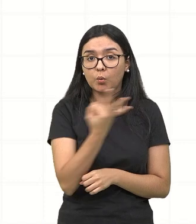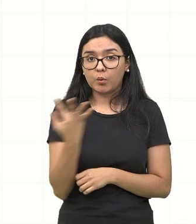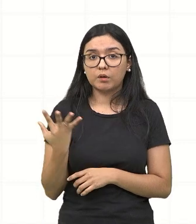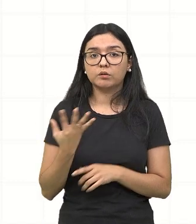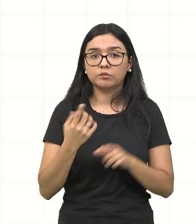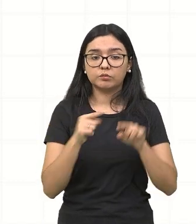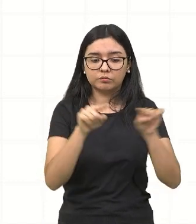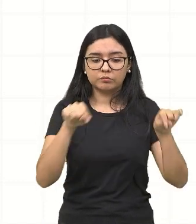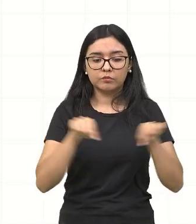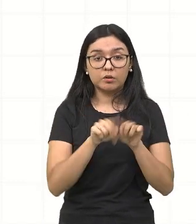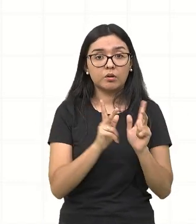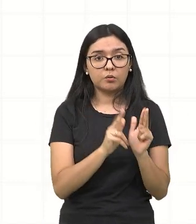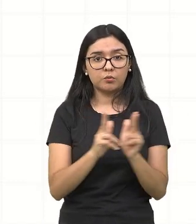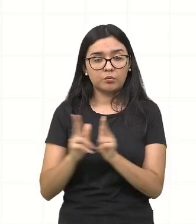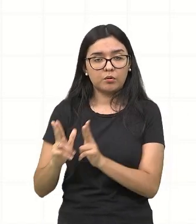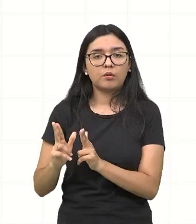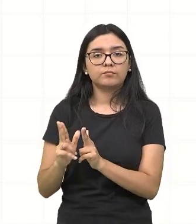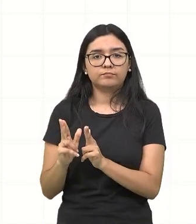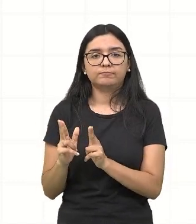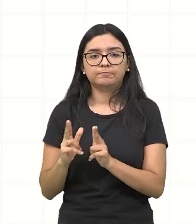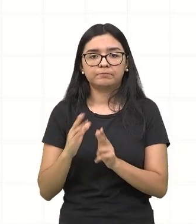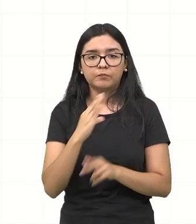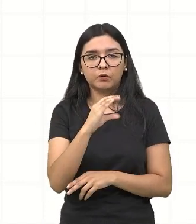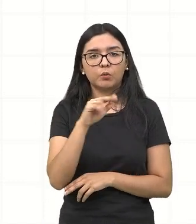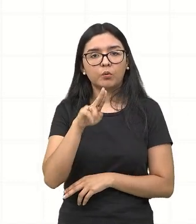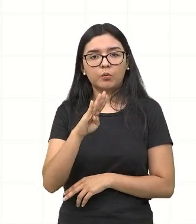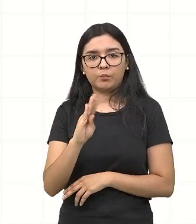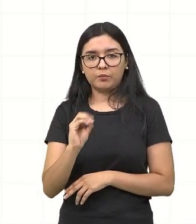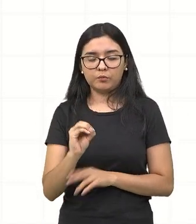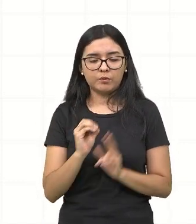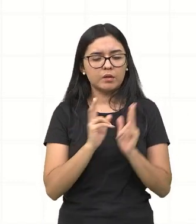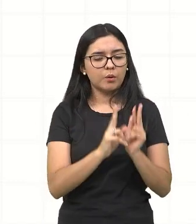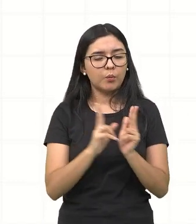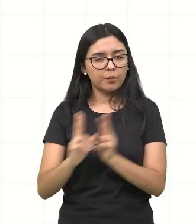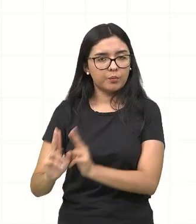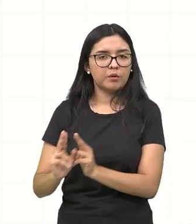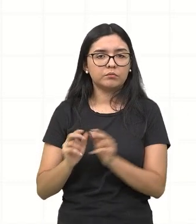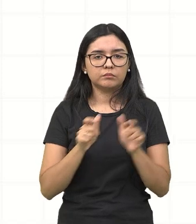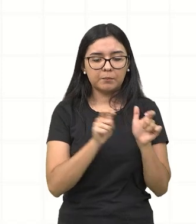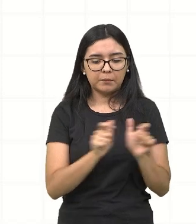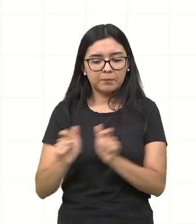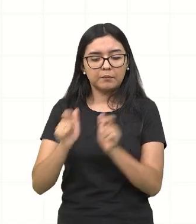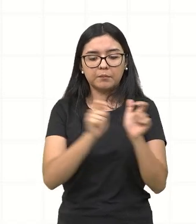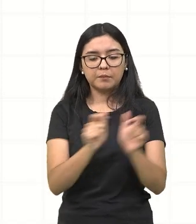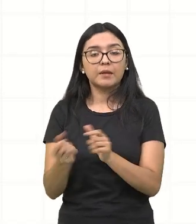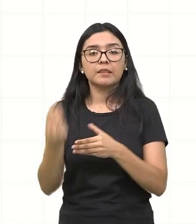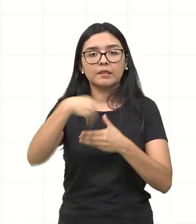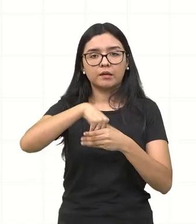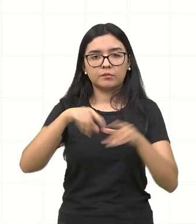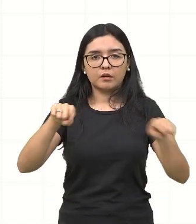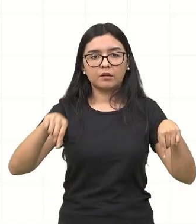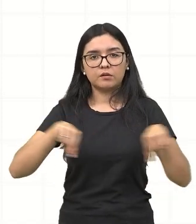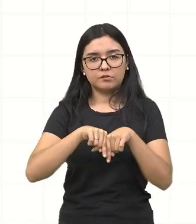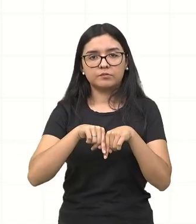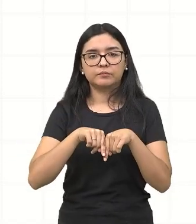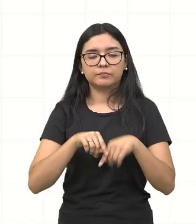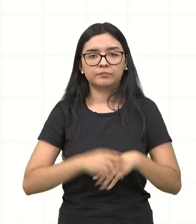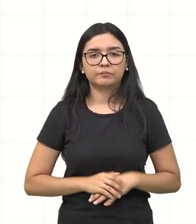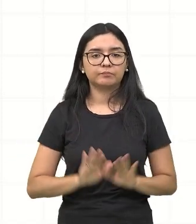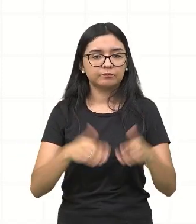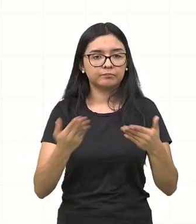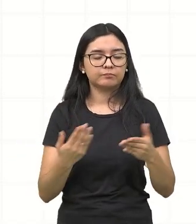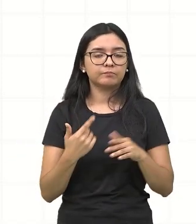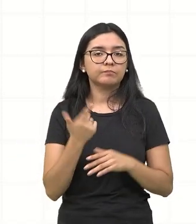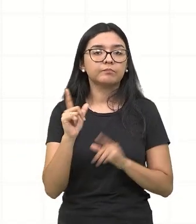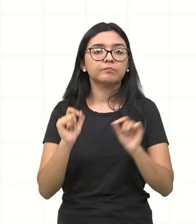cubos iguais, ó, quantos cubos iguais cabe na caixa. Ou em outras